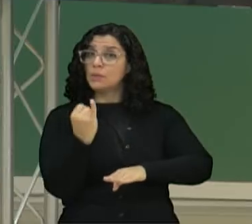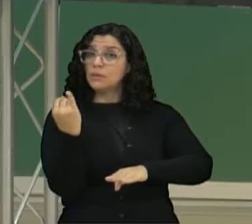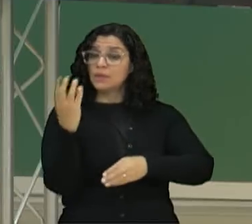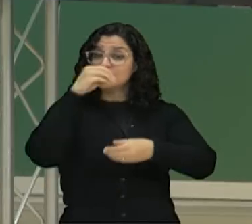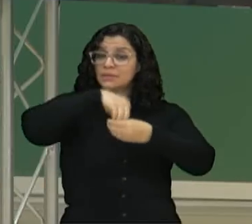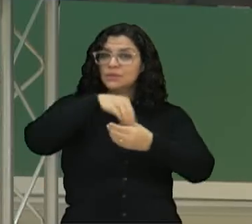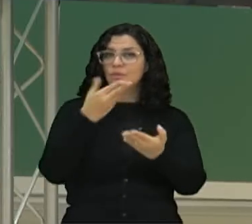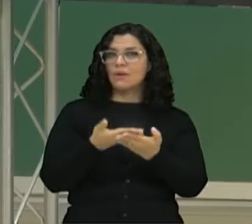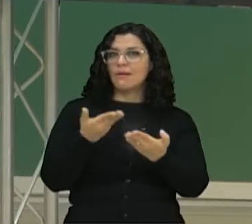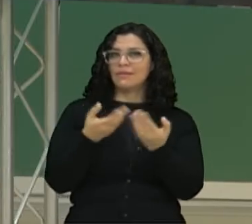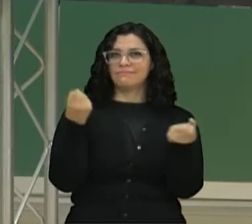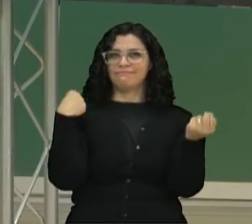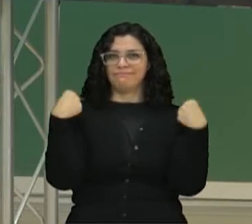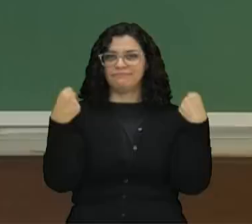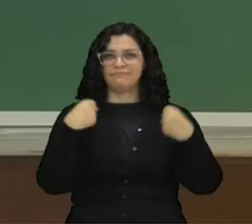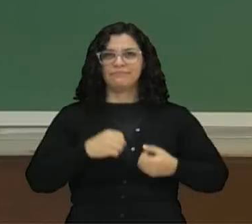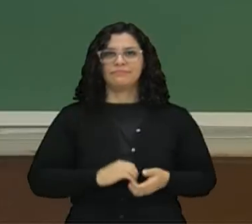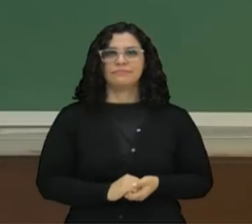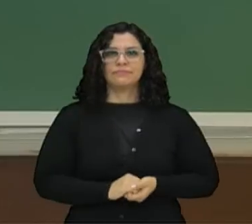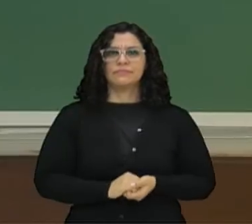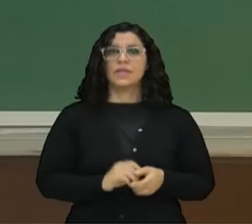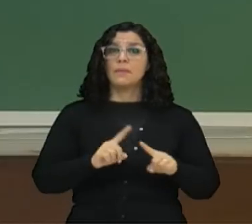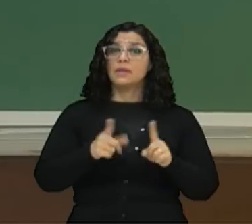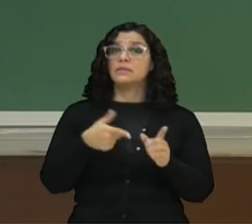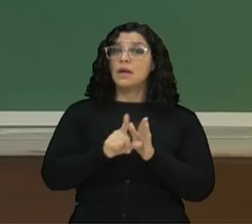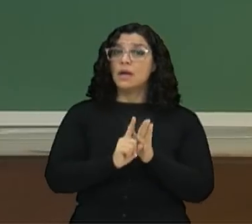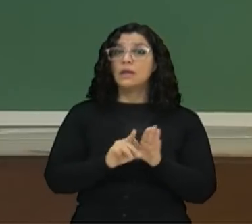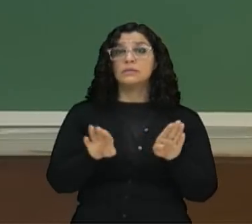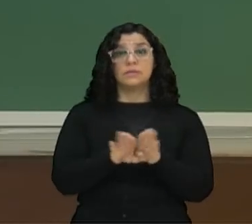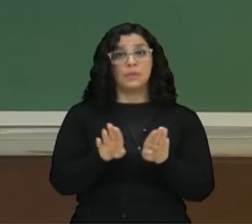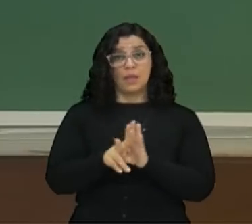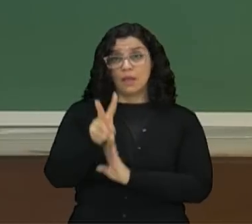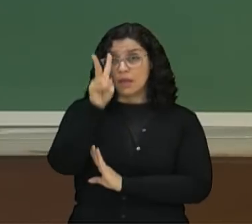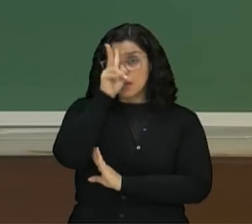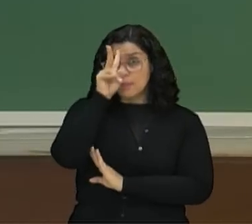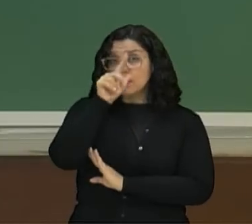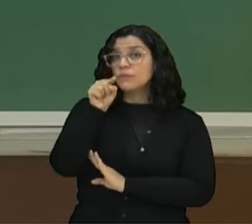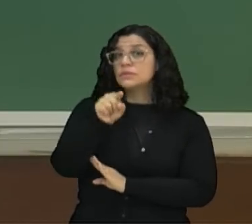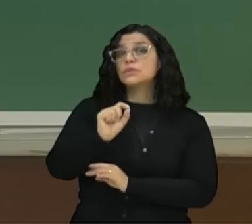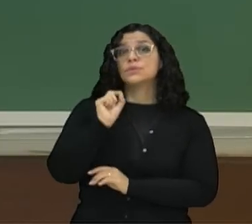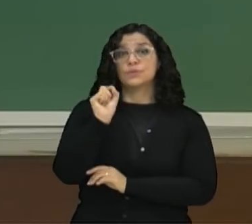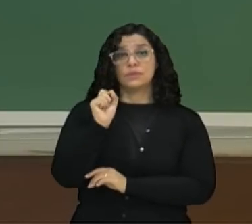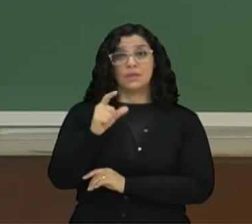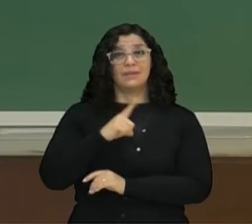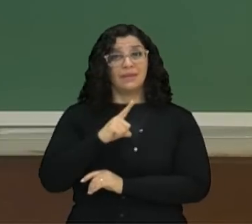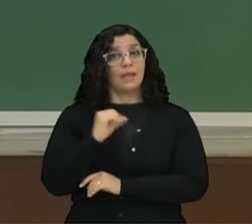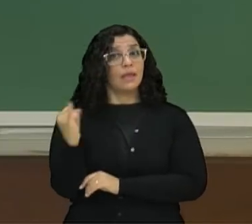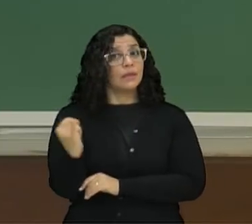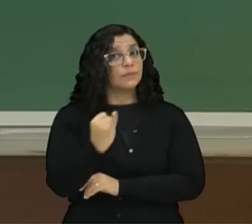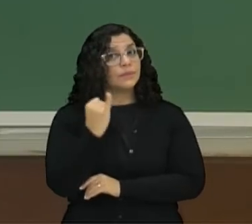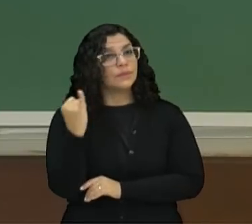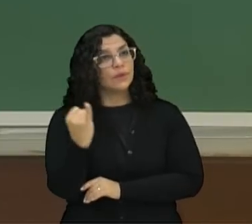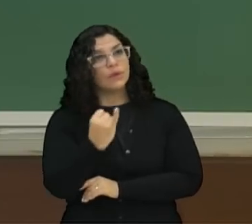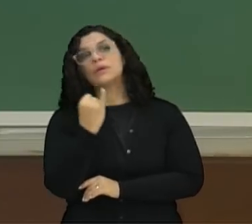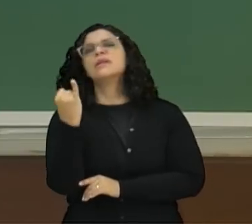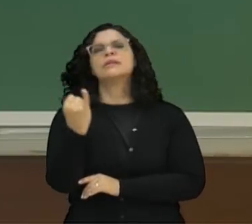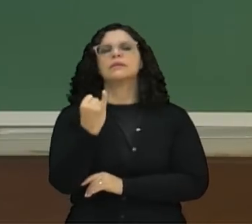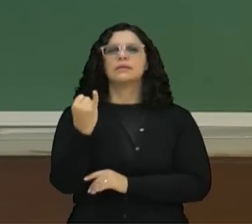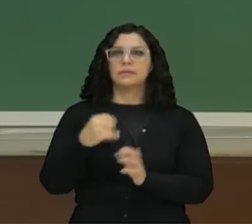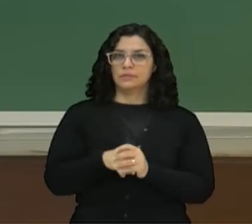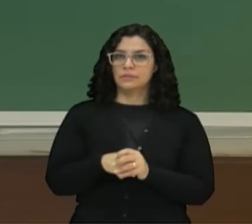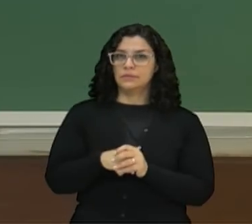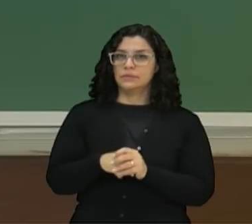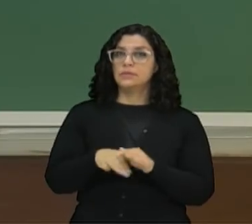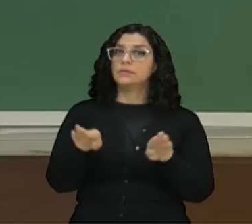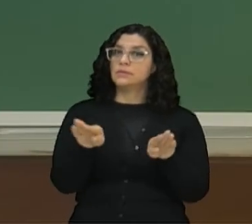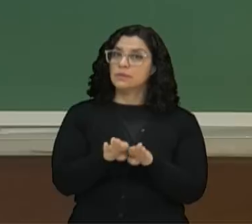das aulas de educação física. Mas antes de tudo, eu quero lembrar para vocês de uma coisa que é muito importante, que tem